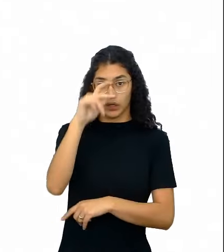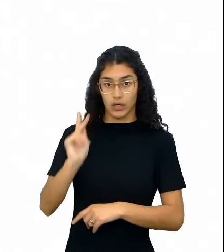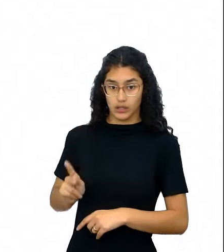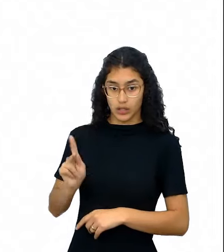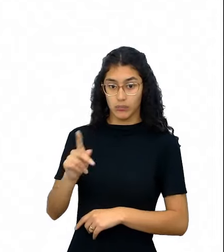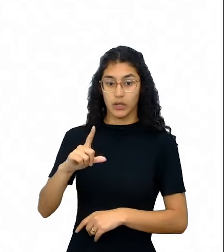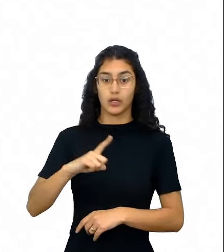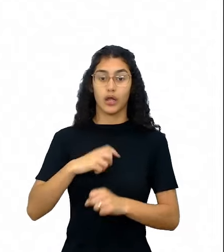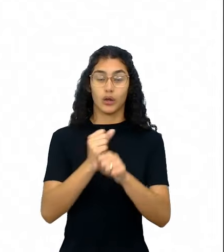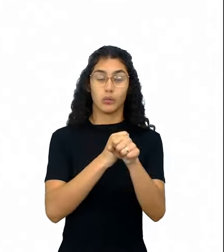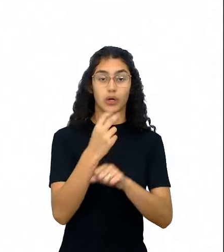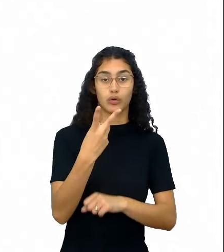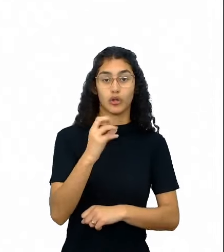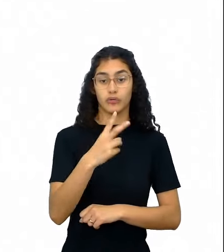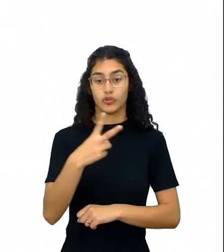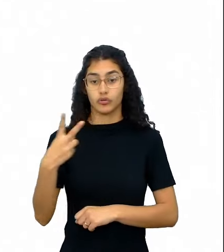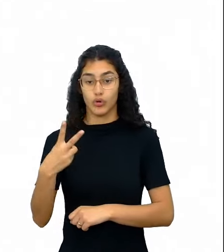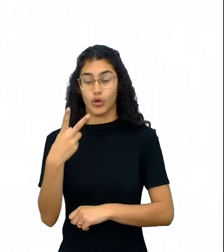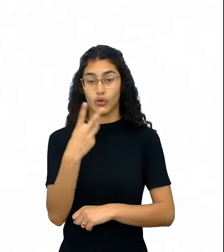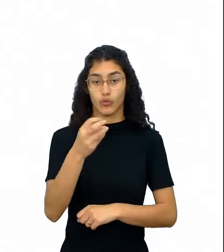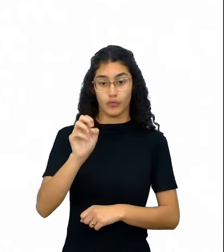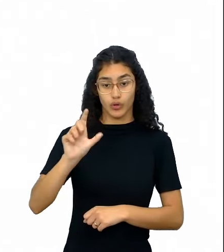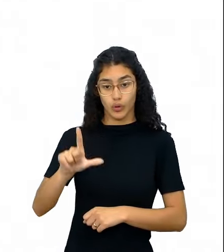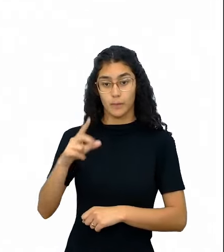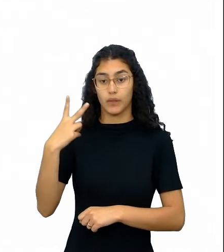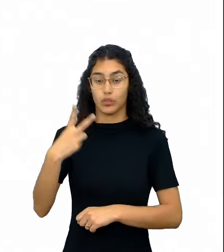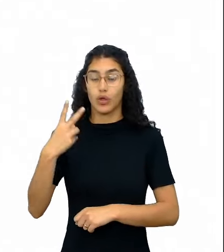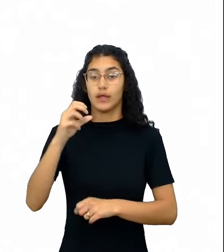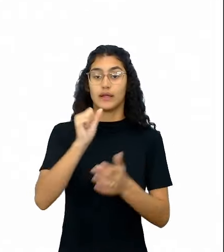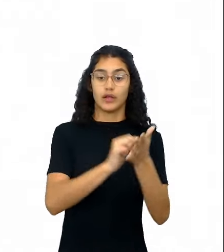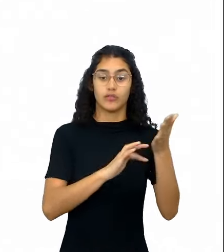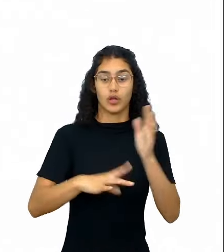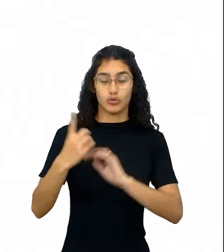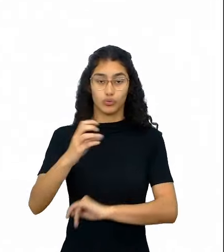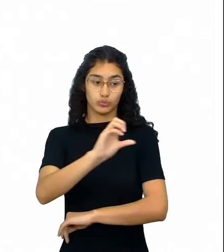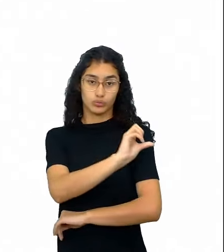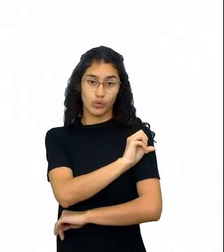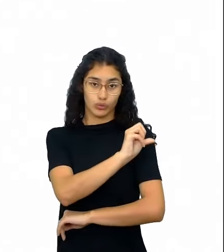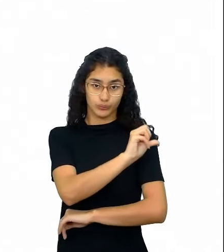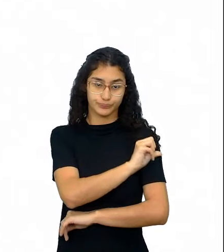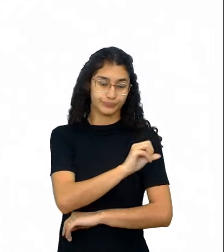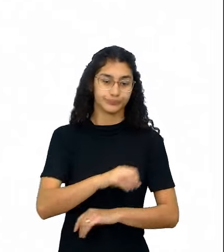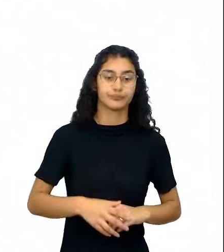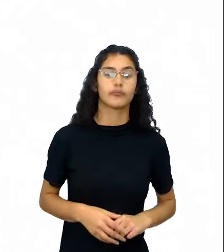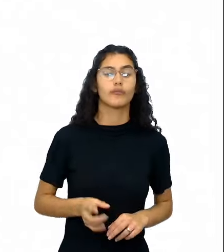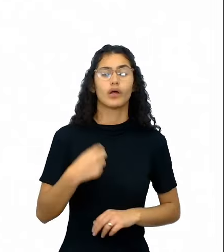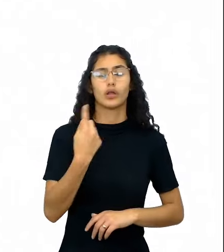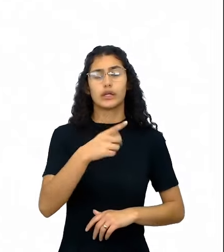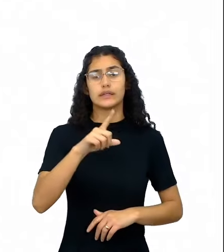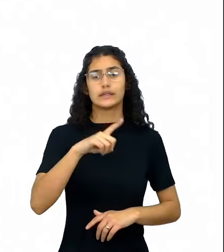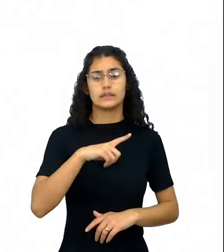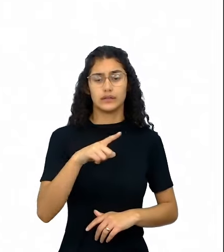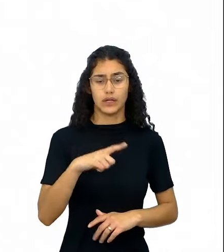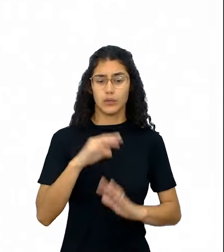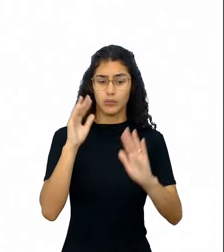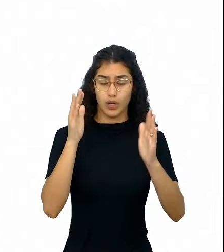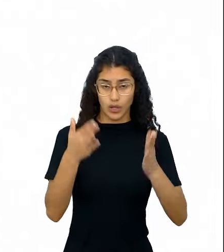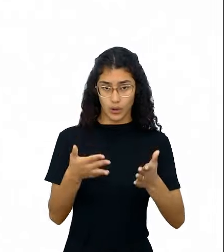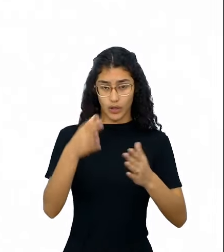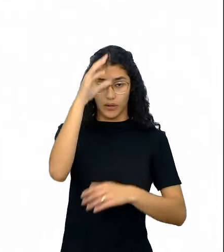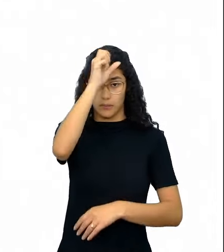do 2022, volume 2, a SA1, do 9º ano do ensino fundamental. Nós temos, nessa situação